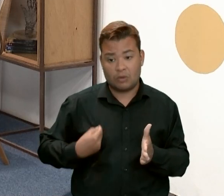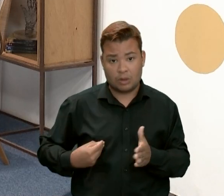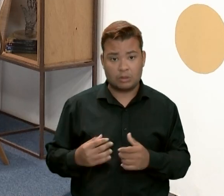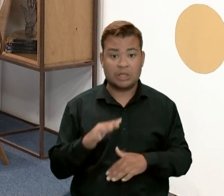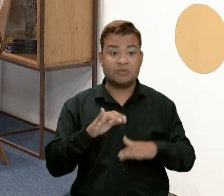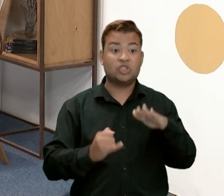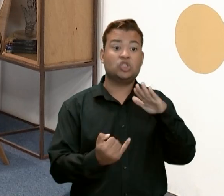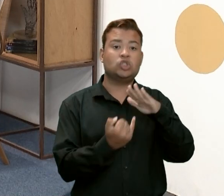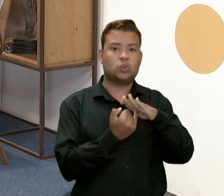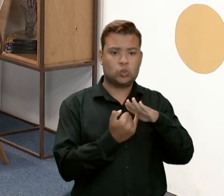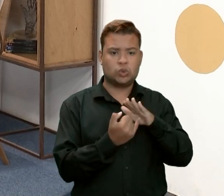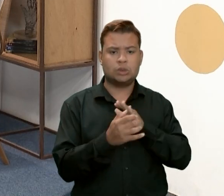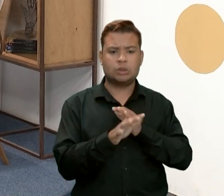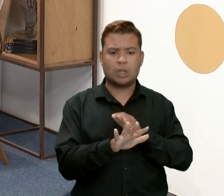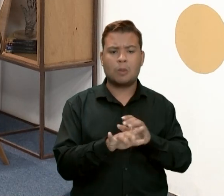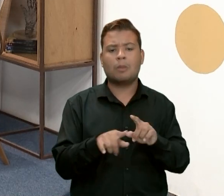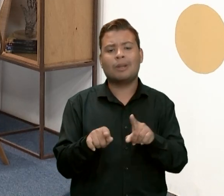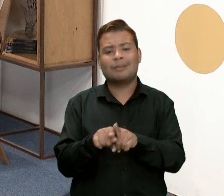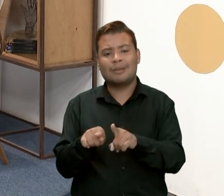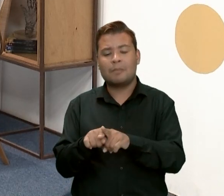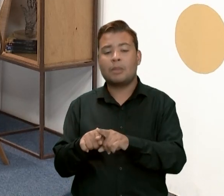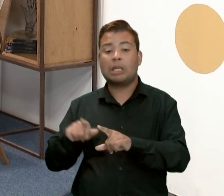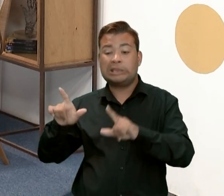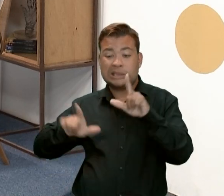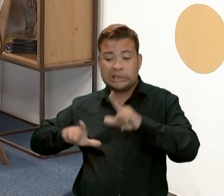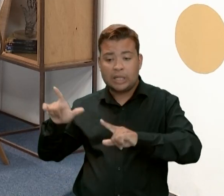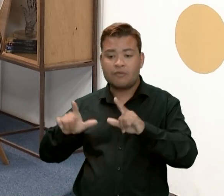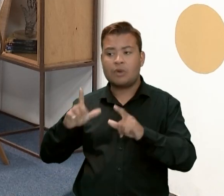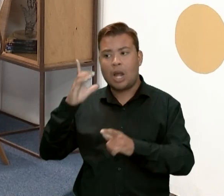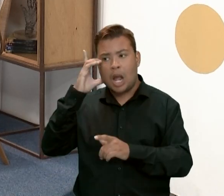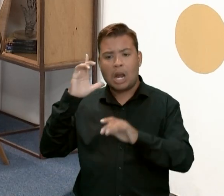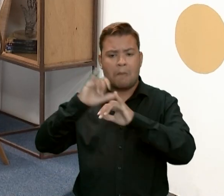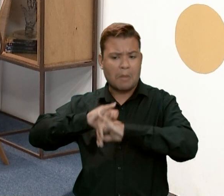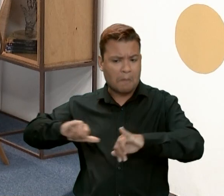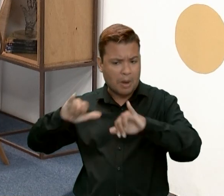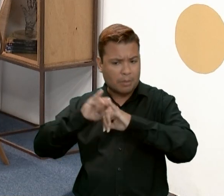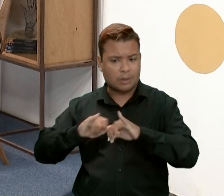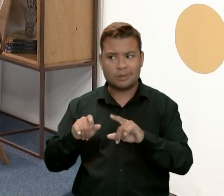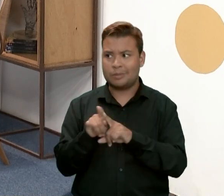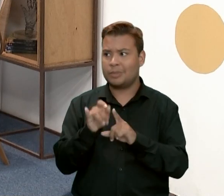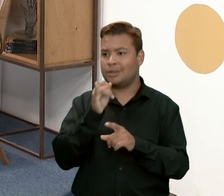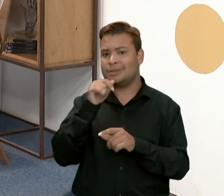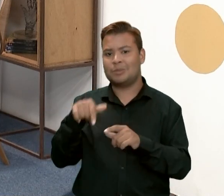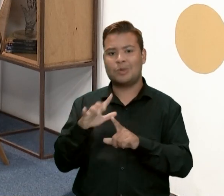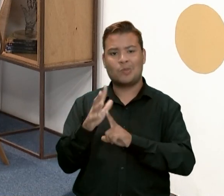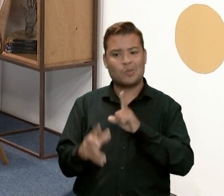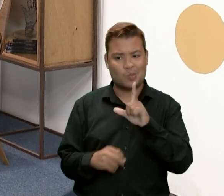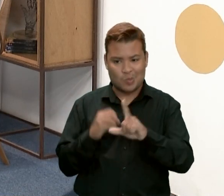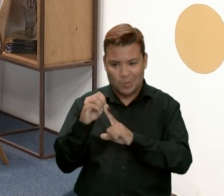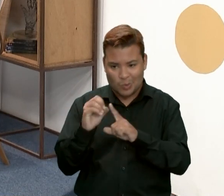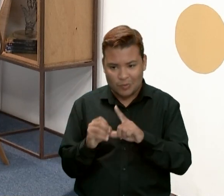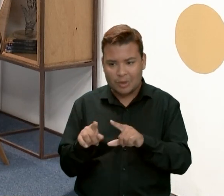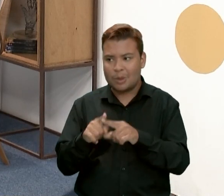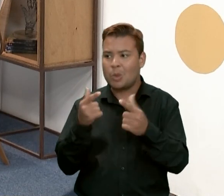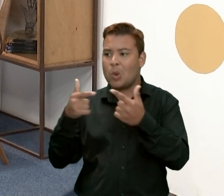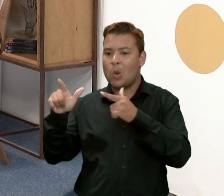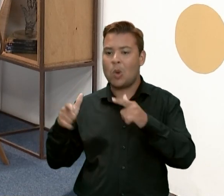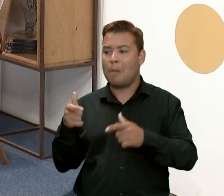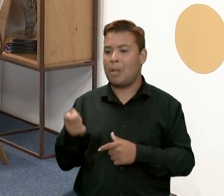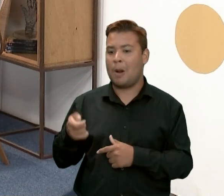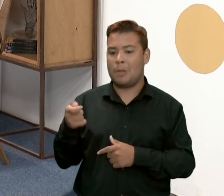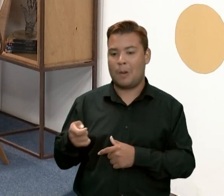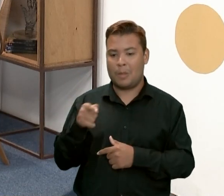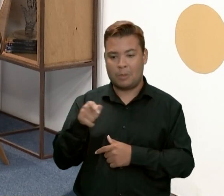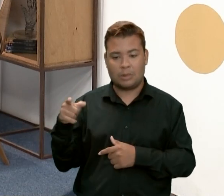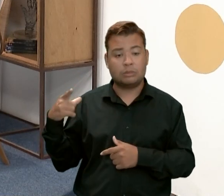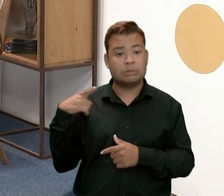mas muito restritamente pela imprensa, por programas como esse e outros canais, não é? de ativismo